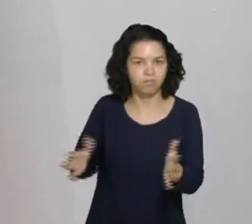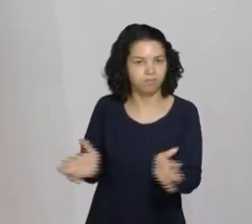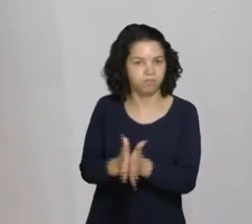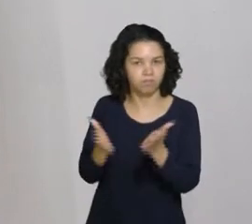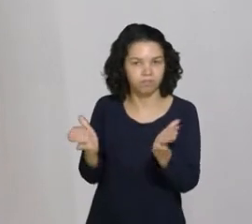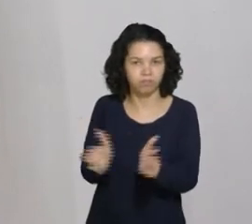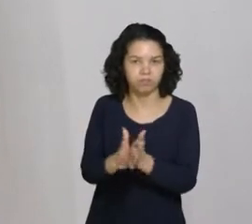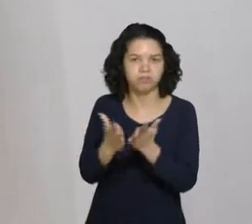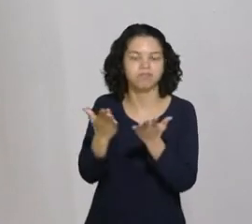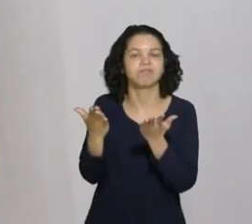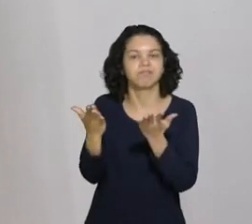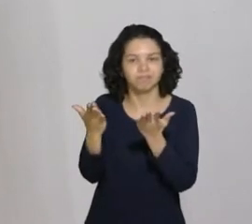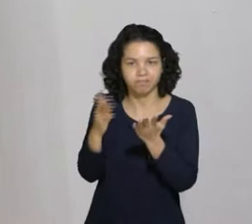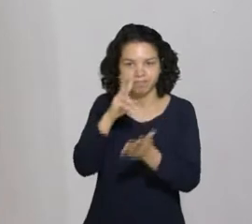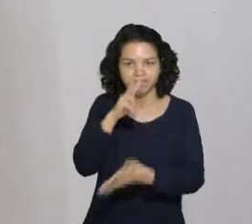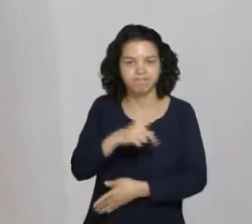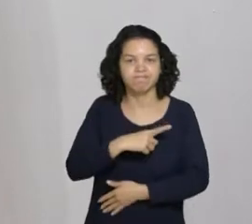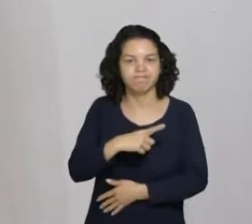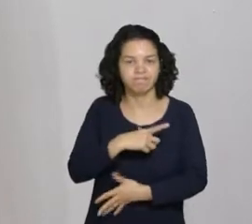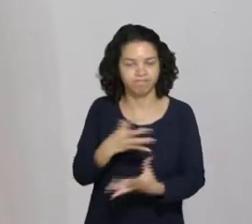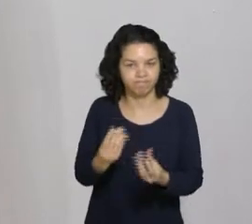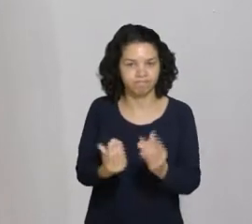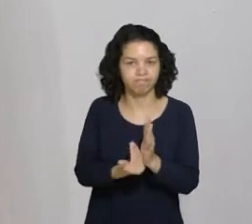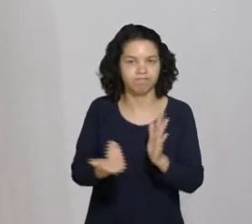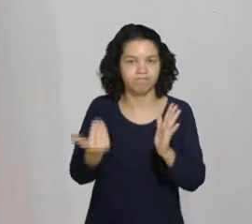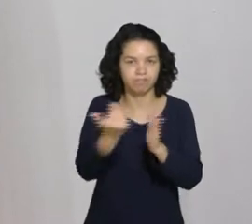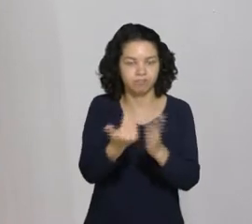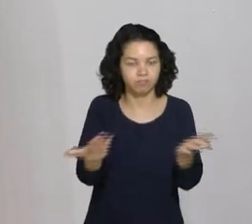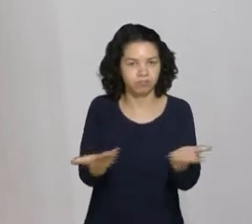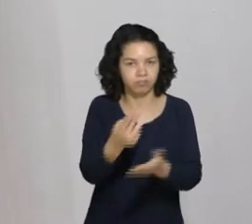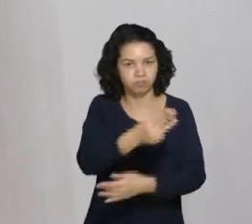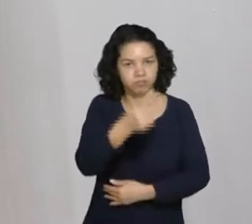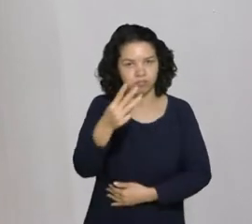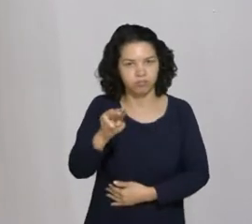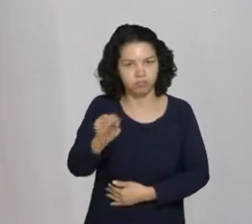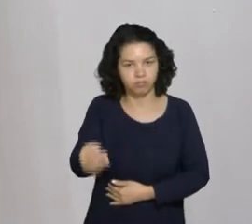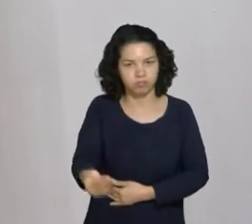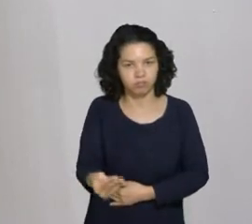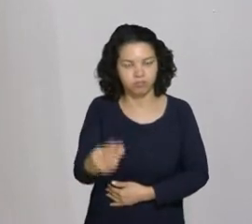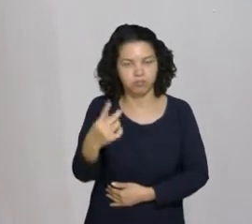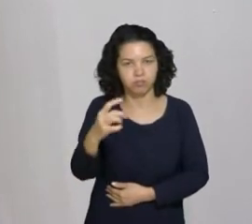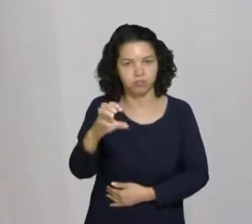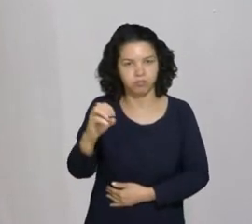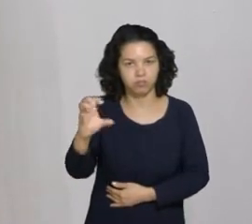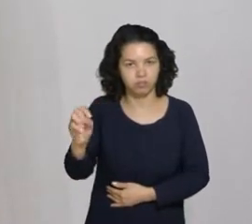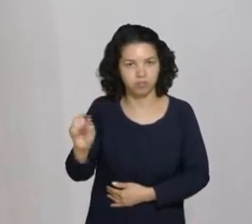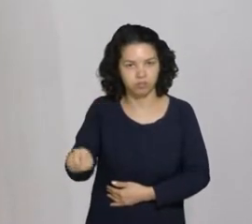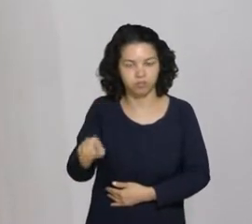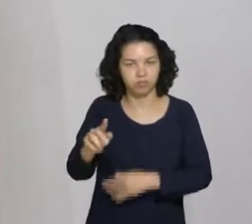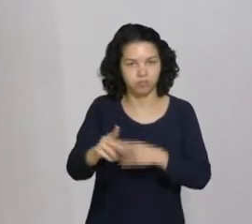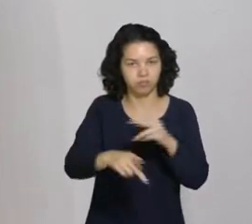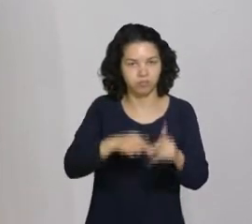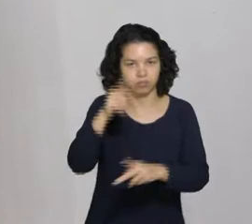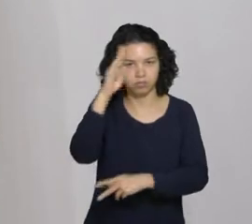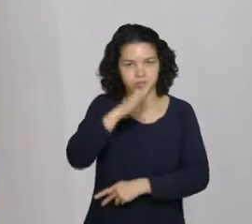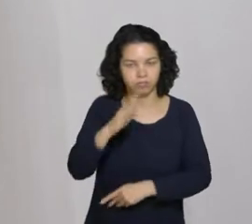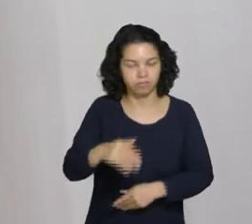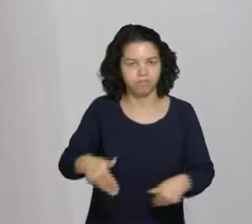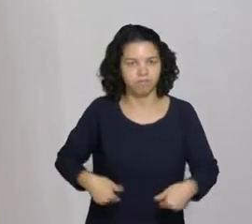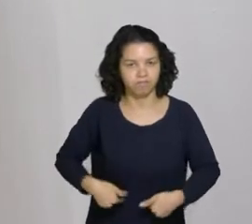aumentando hoje 33 milhões e cem mil brasileiros passam fome no nosso país